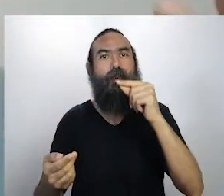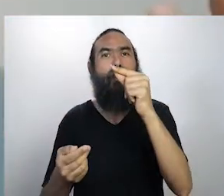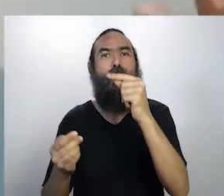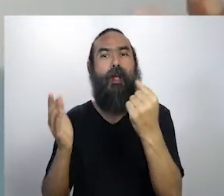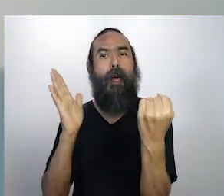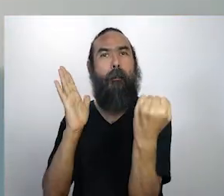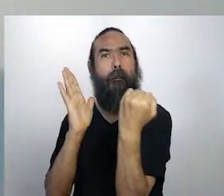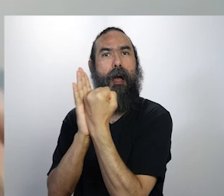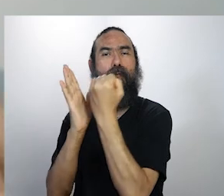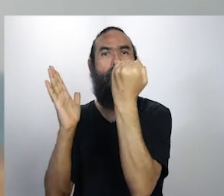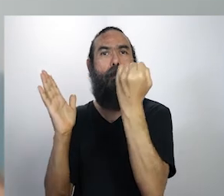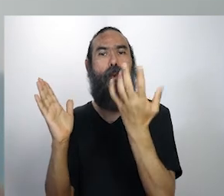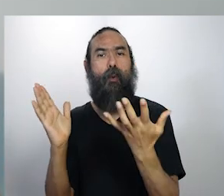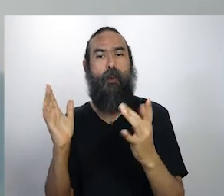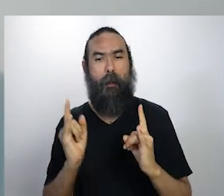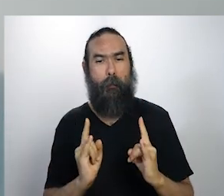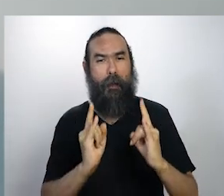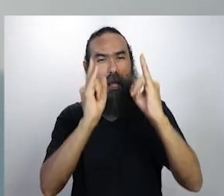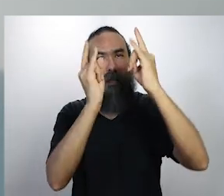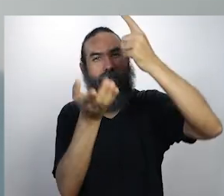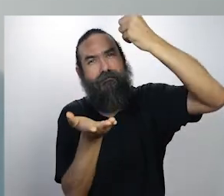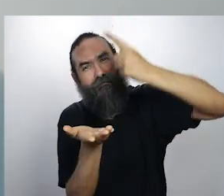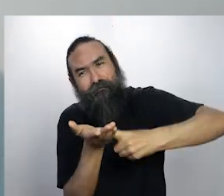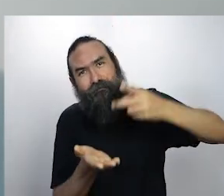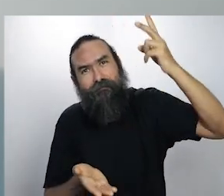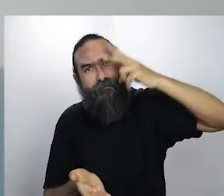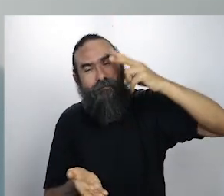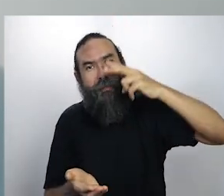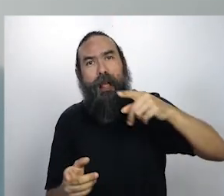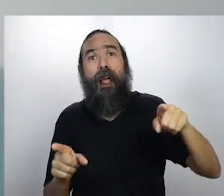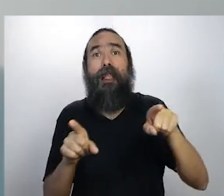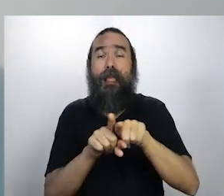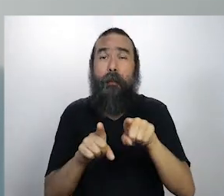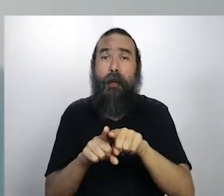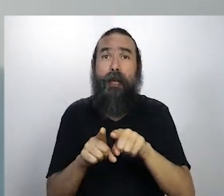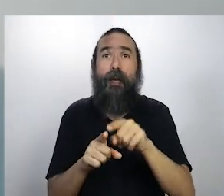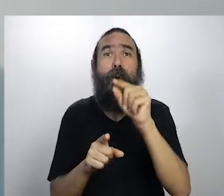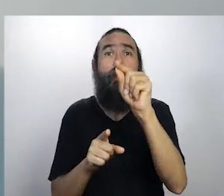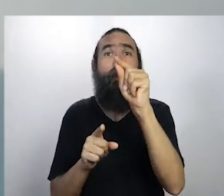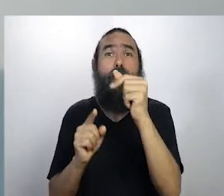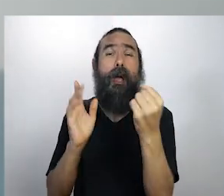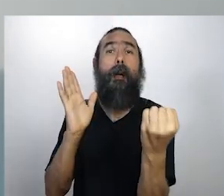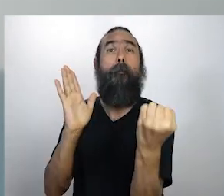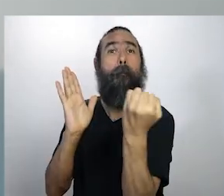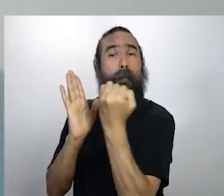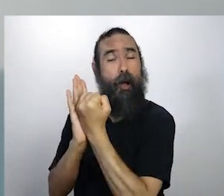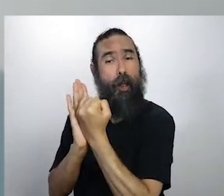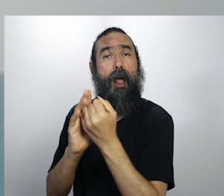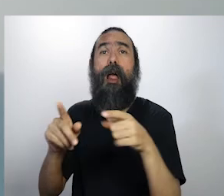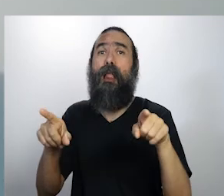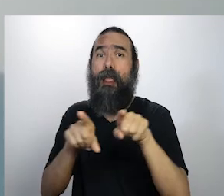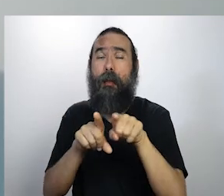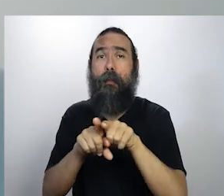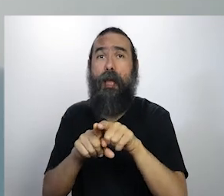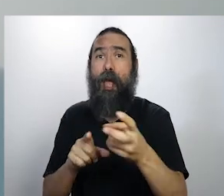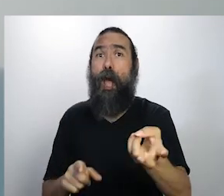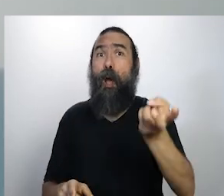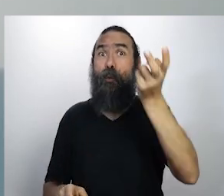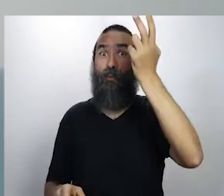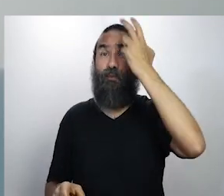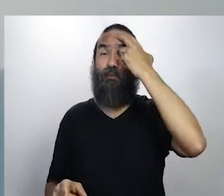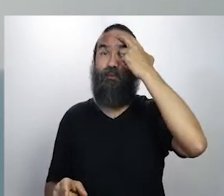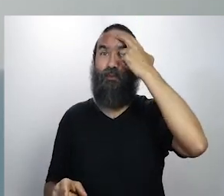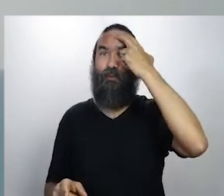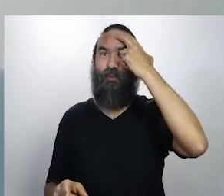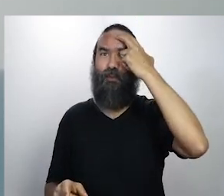dos monumentos, mas o patrimônio também enquanto algo que é próprio daquilo que é a nossa formação cultural. E